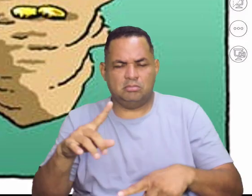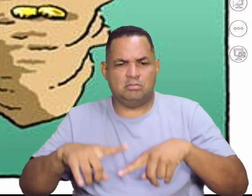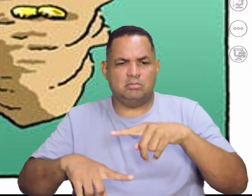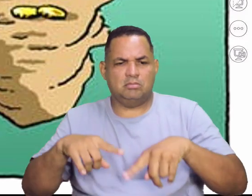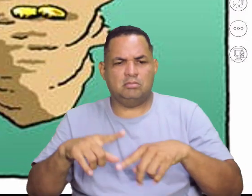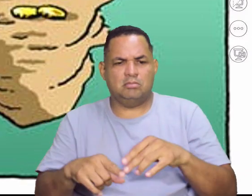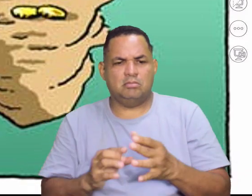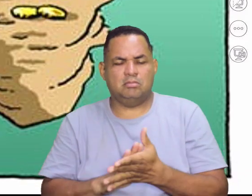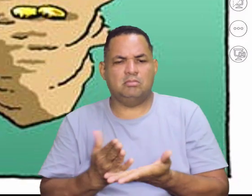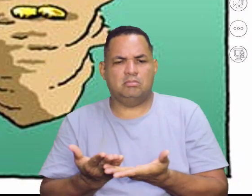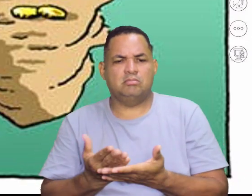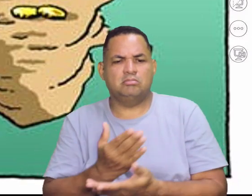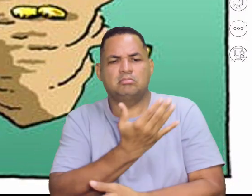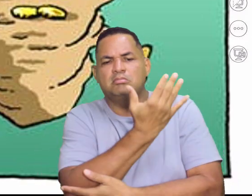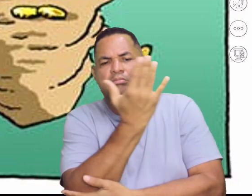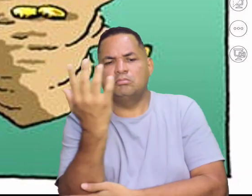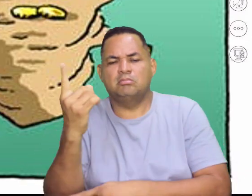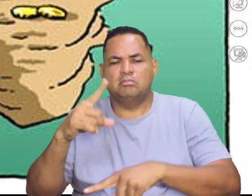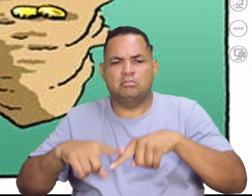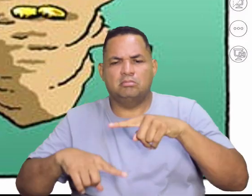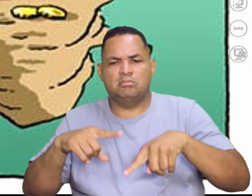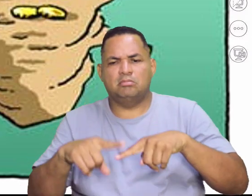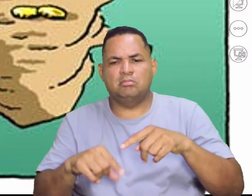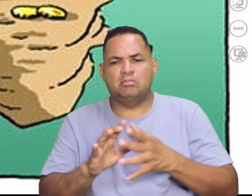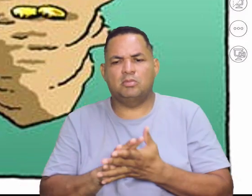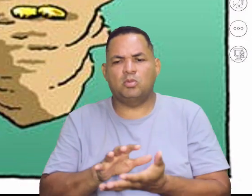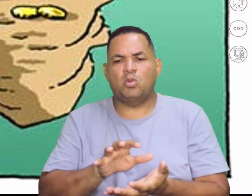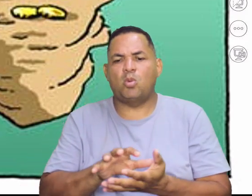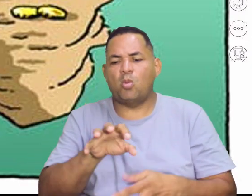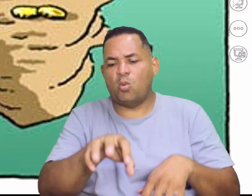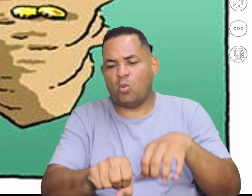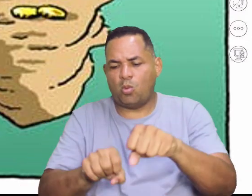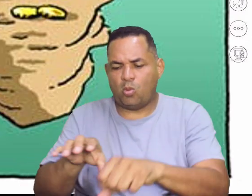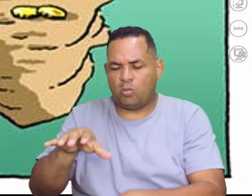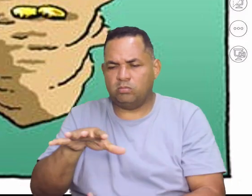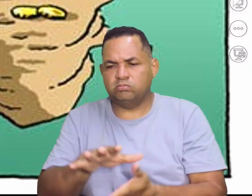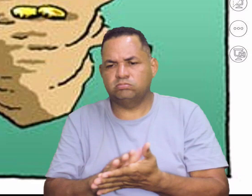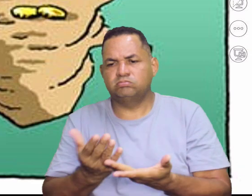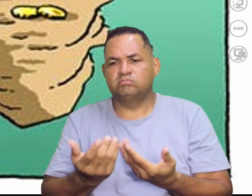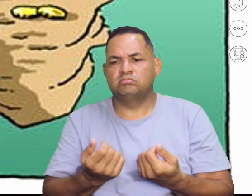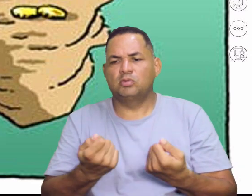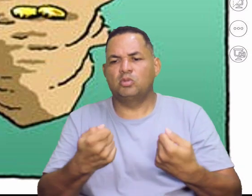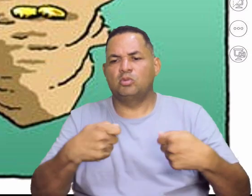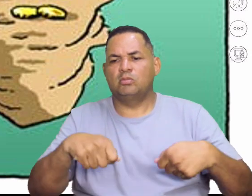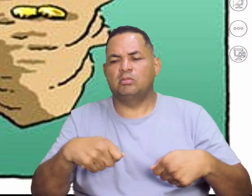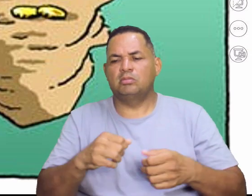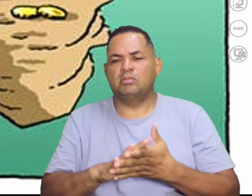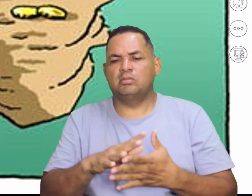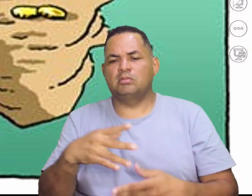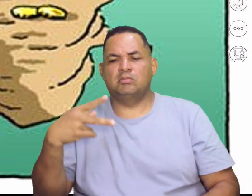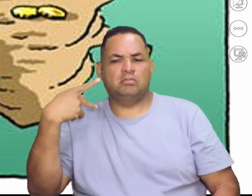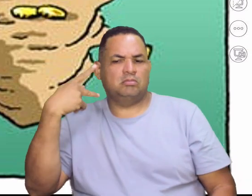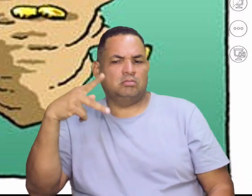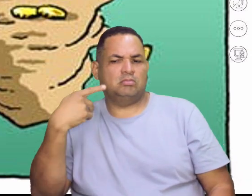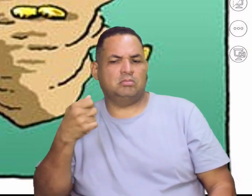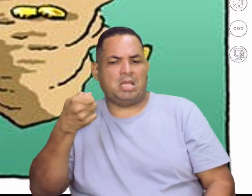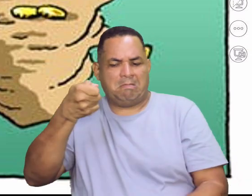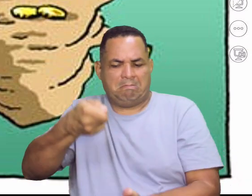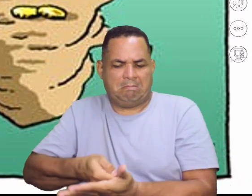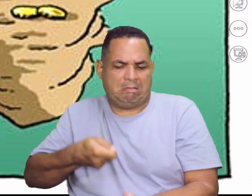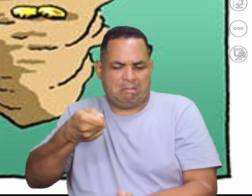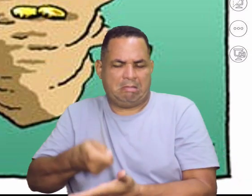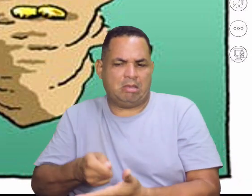e riqueza natural. Nas colônias, o poder político era exercido pelos governos europeus, ou